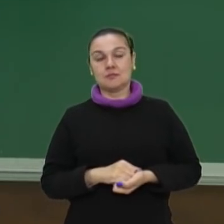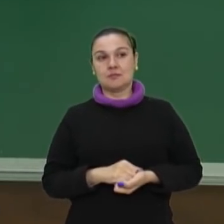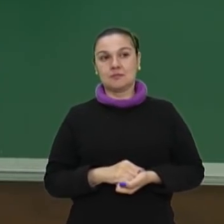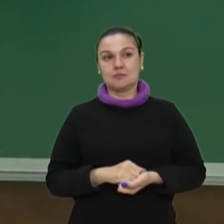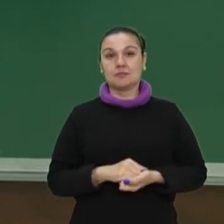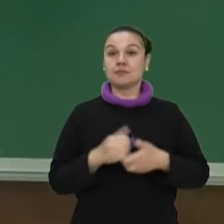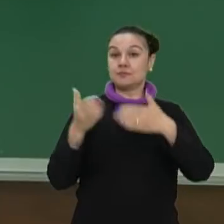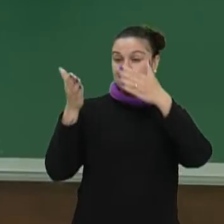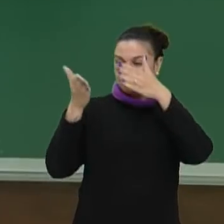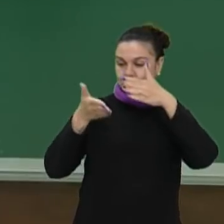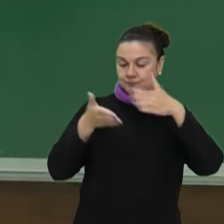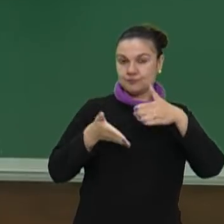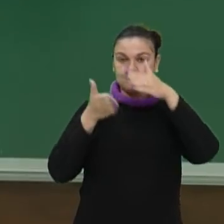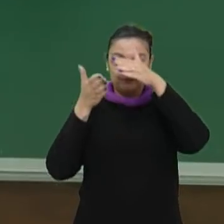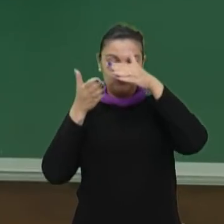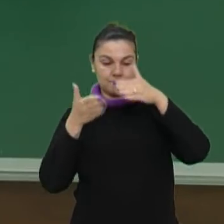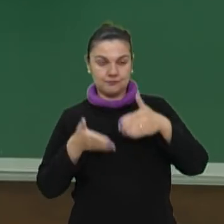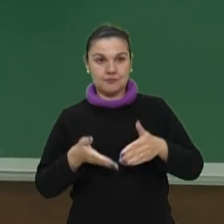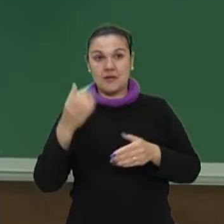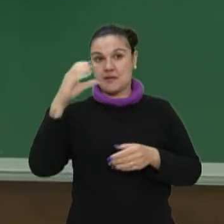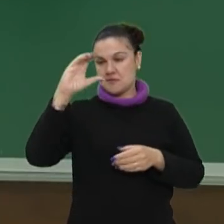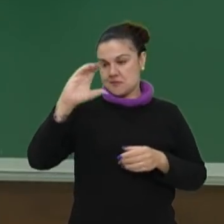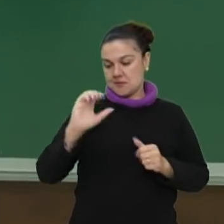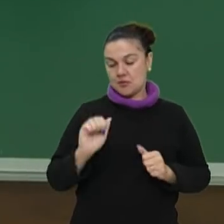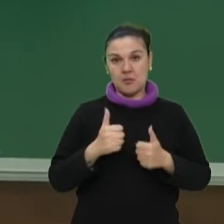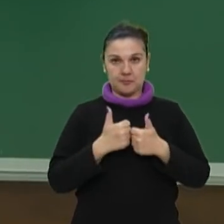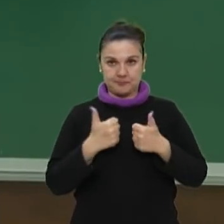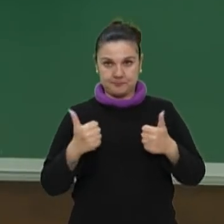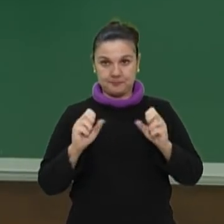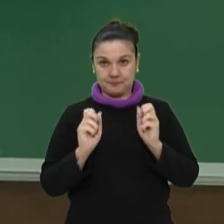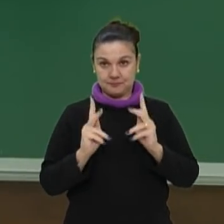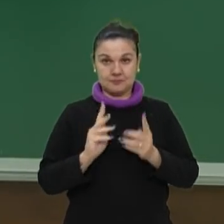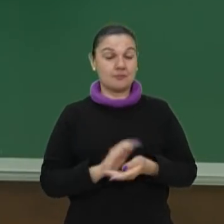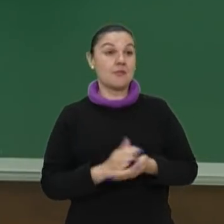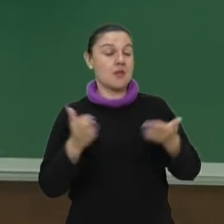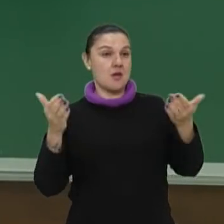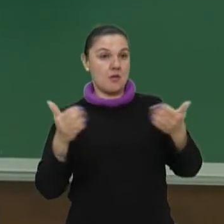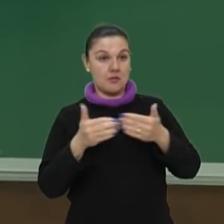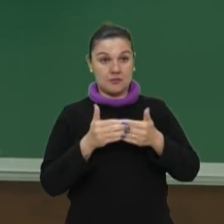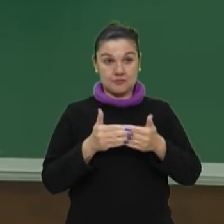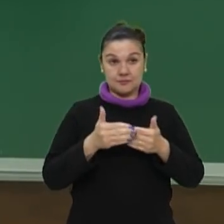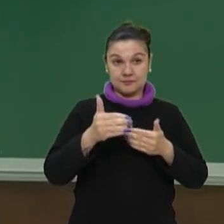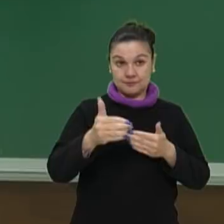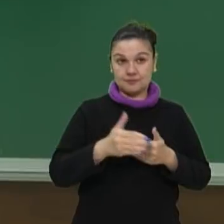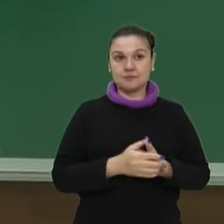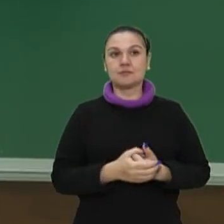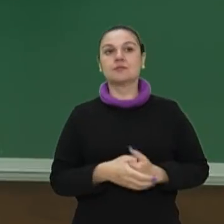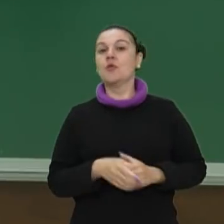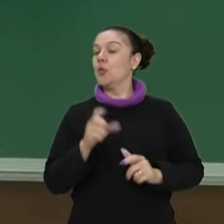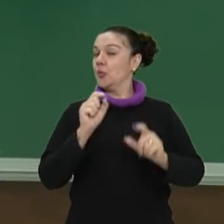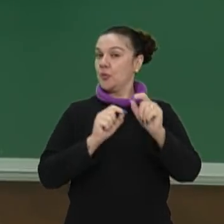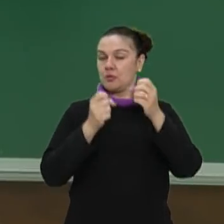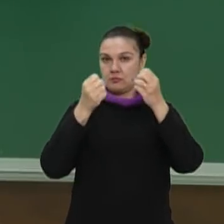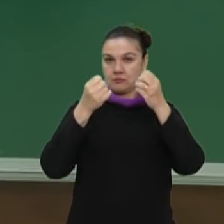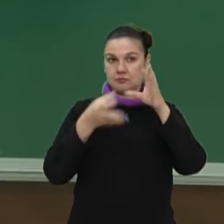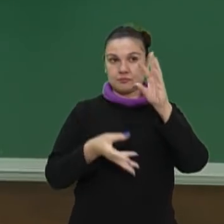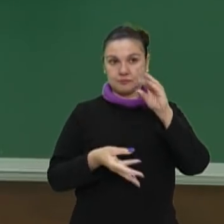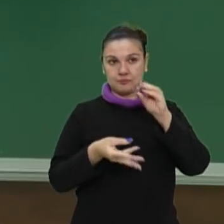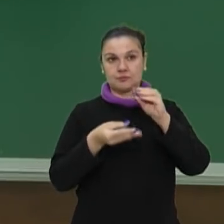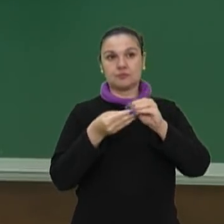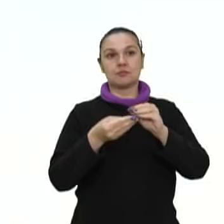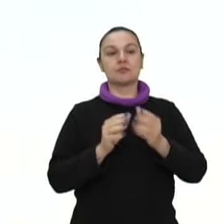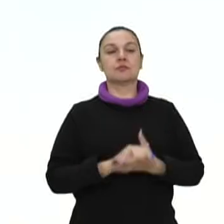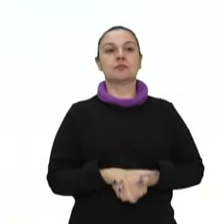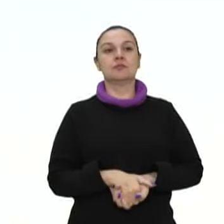com a, o que me sobra é c sobre a. Ok? Dessa forma, eu posso escrever, então, né, ali